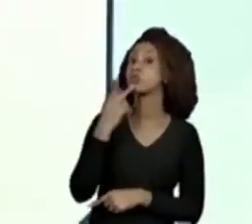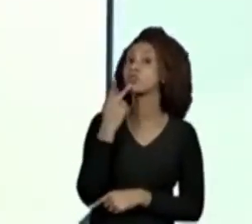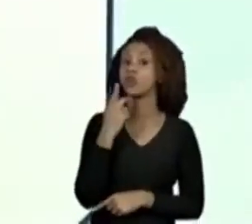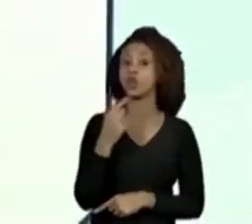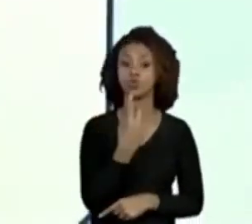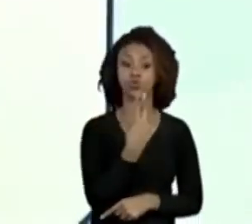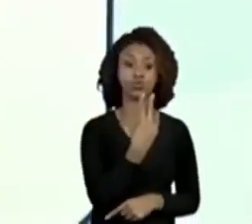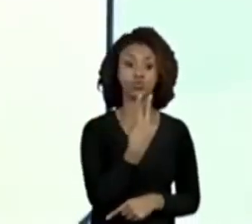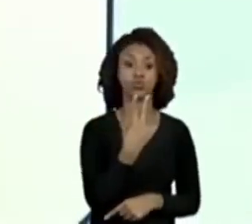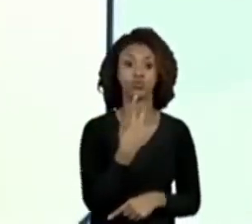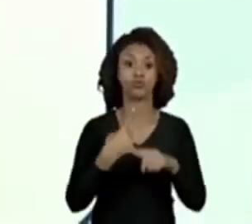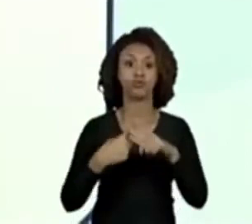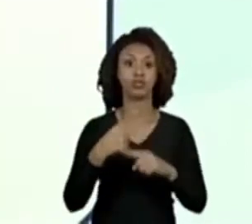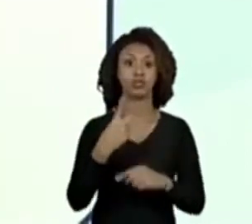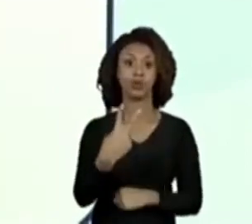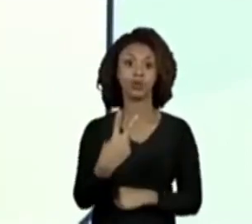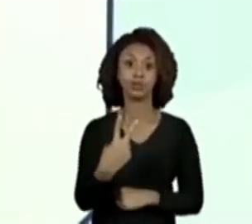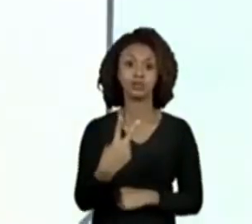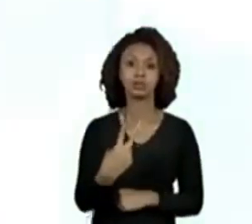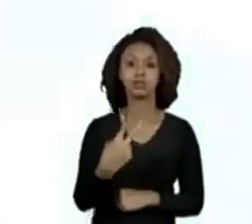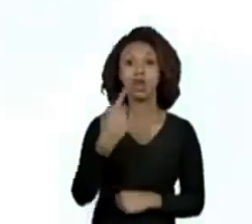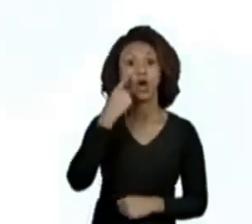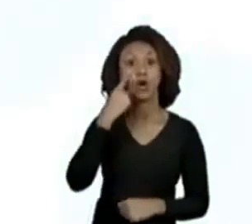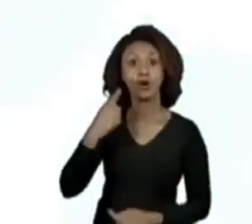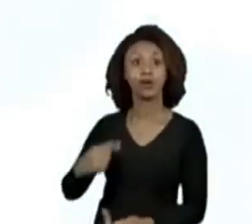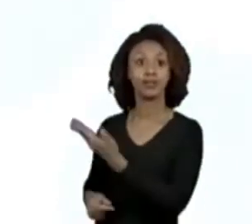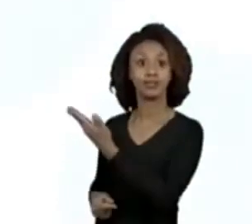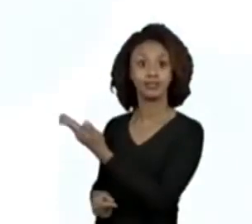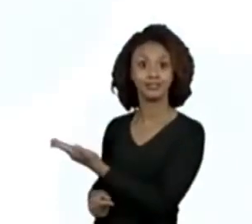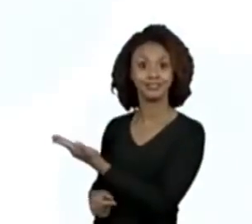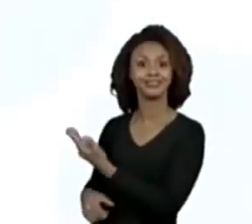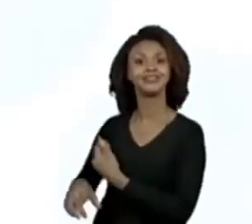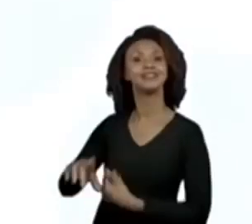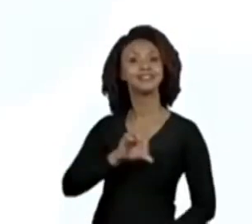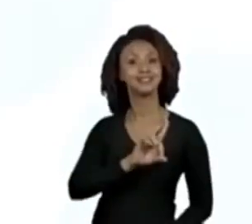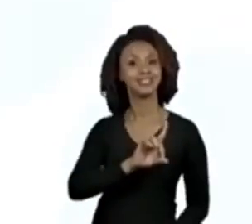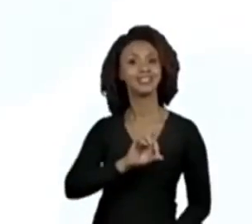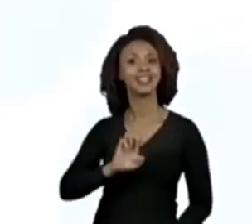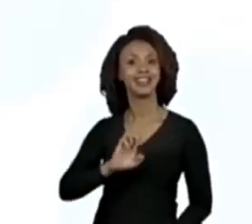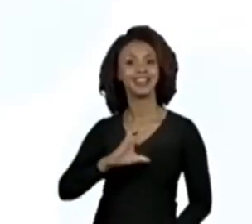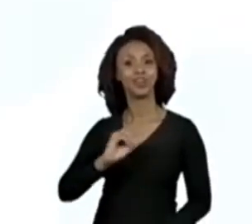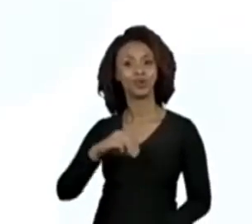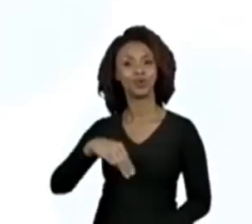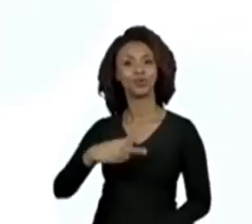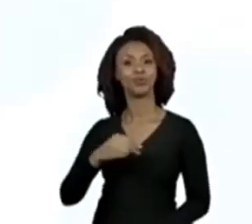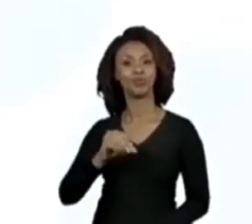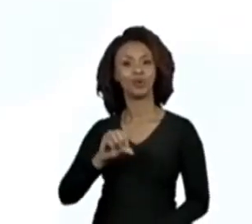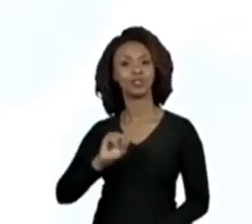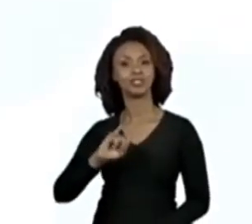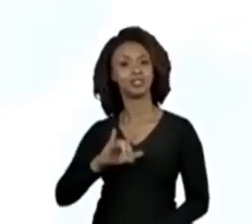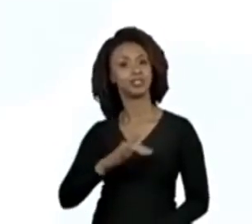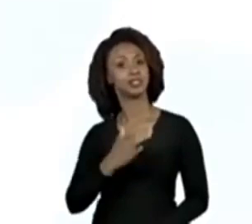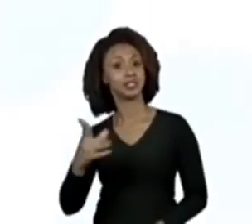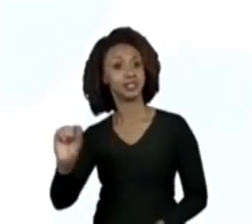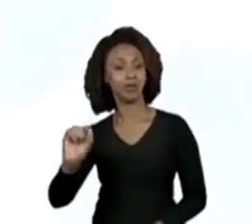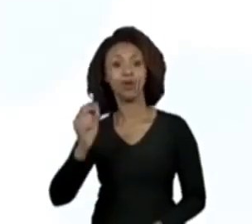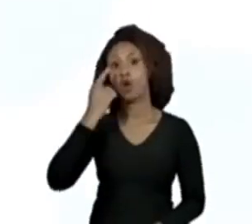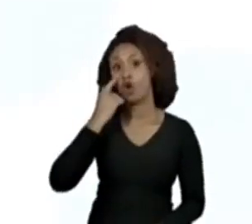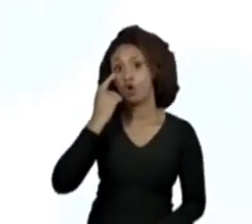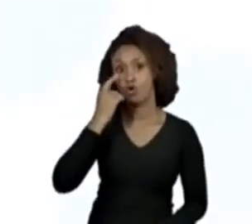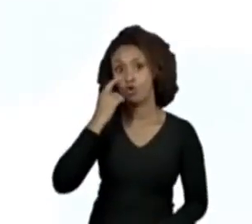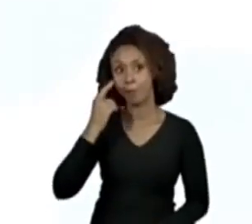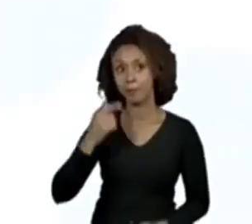só. Olha aqui na decomposição, gente, que a professora fez. A gente tem